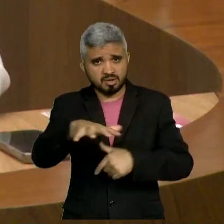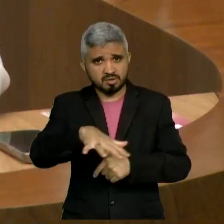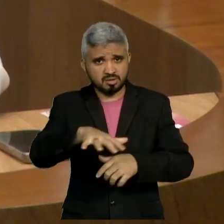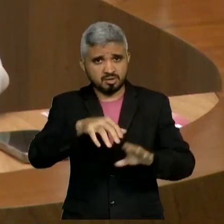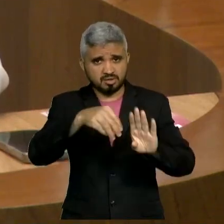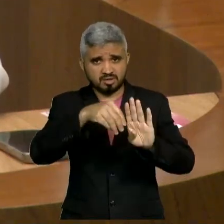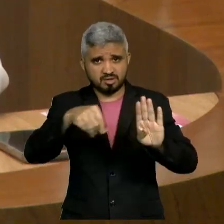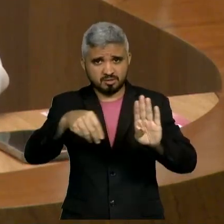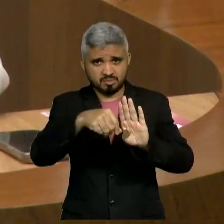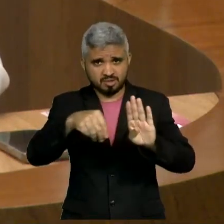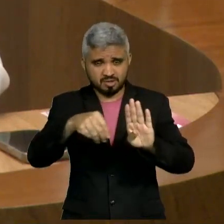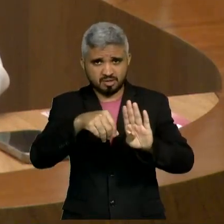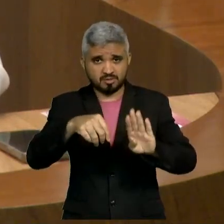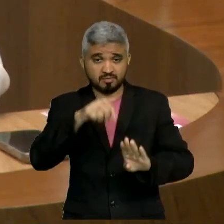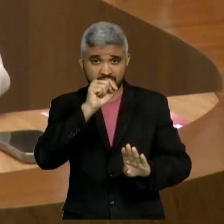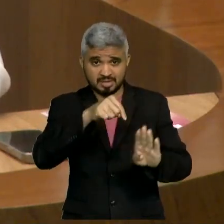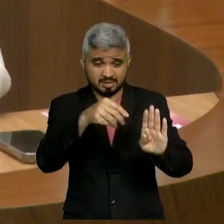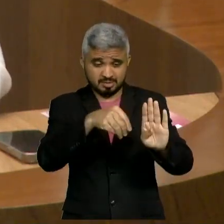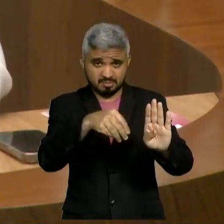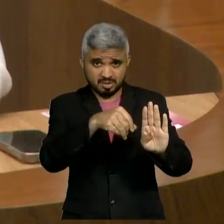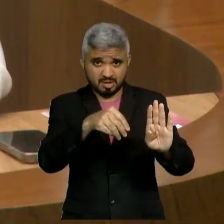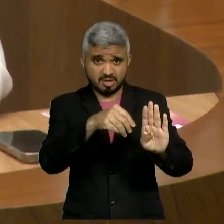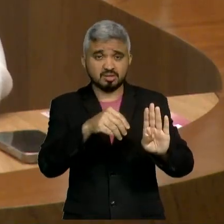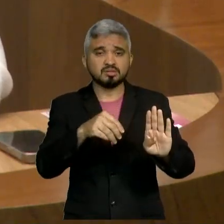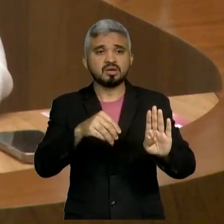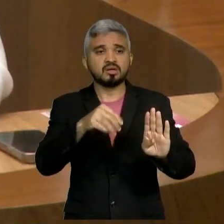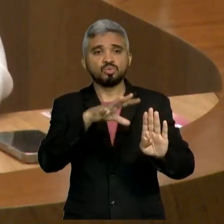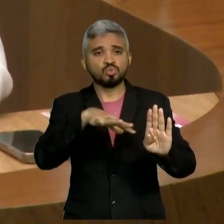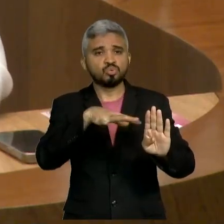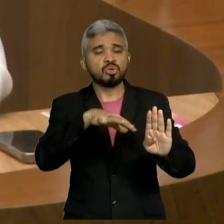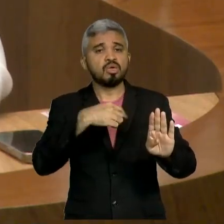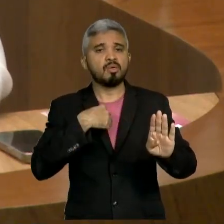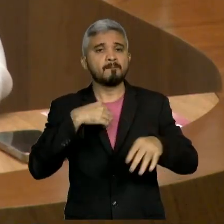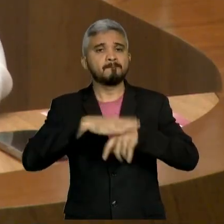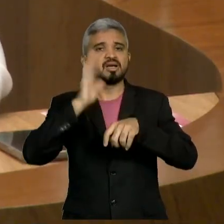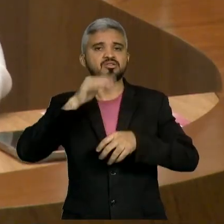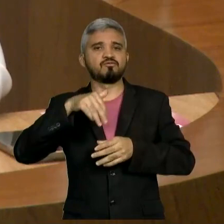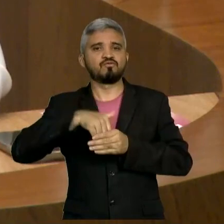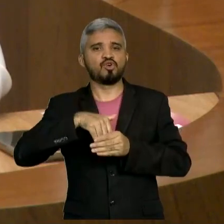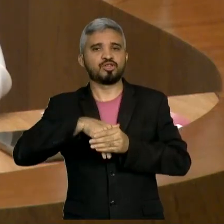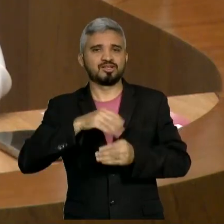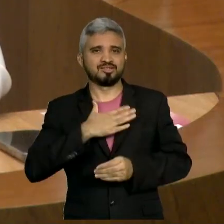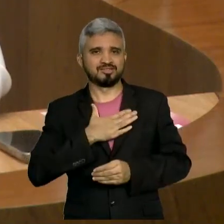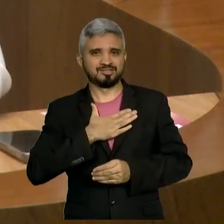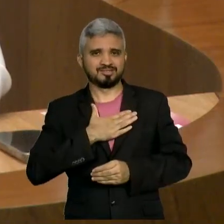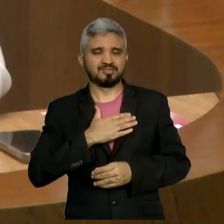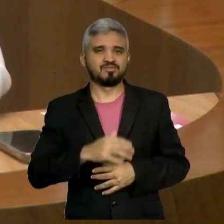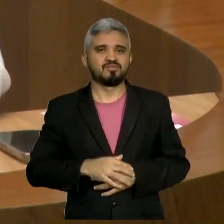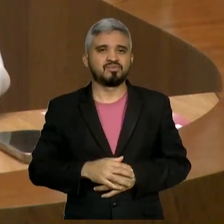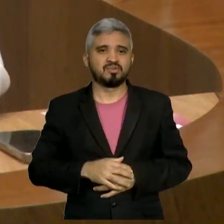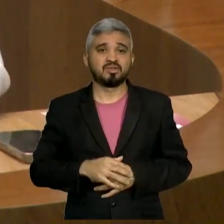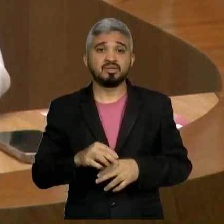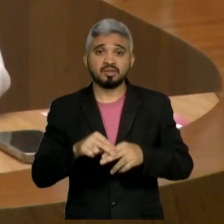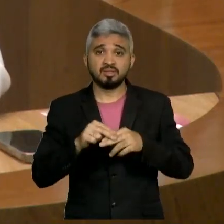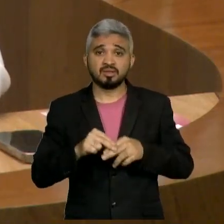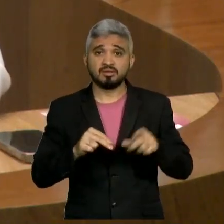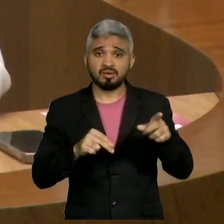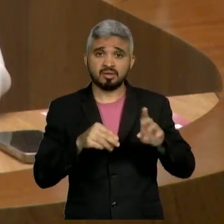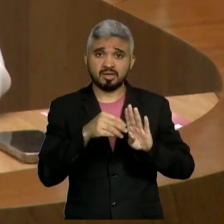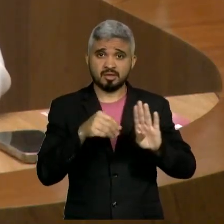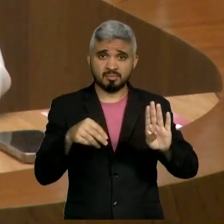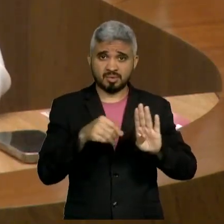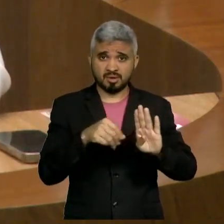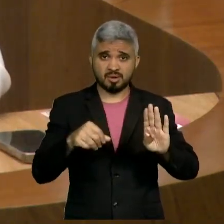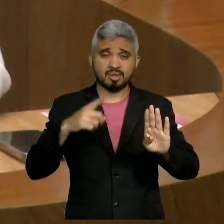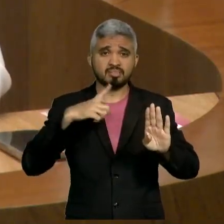na cidade de Barreirinhas aconteceu um importantíssimo trabalho, que foi o mutirão da catarata, onde nós pudemos,